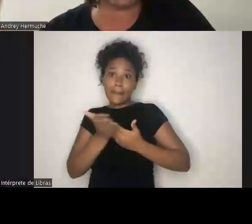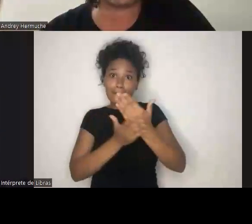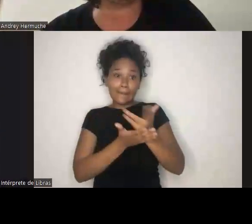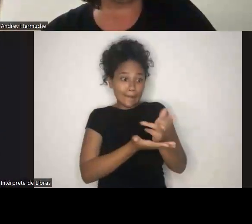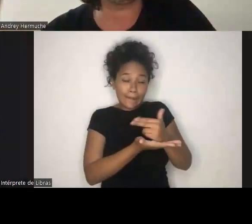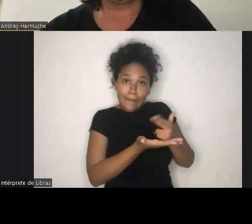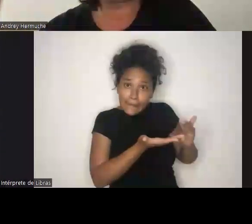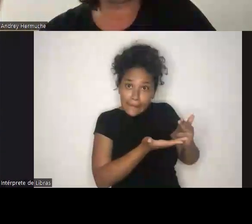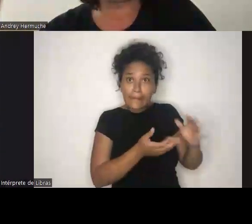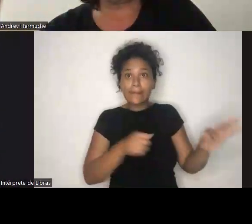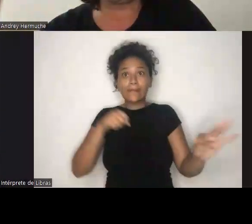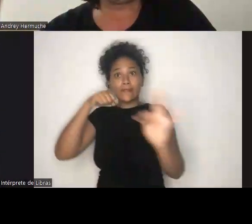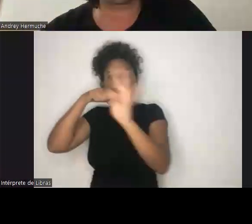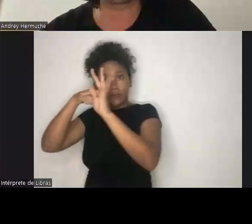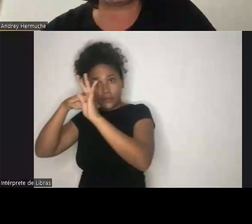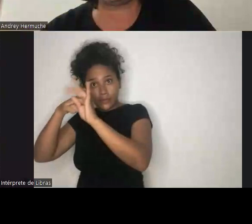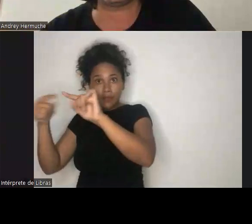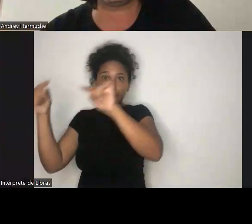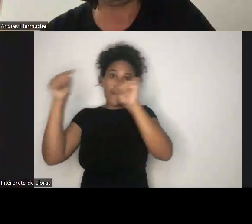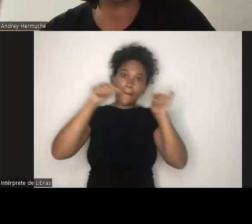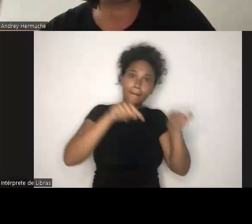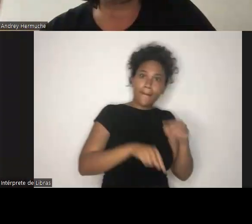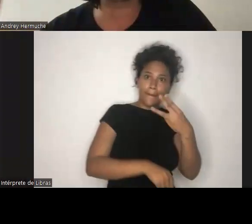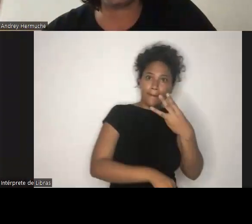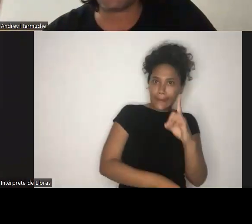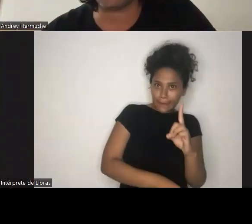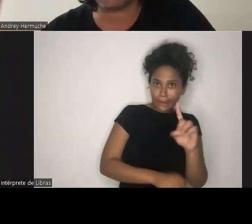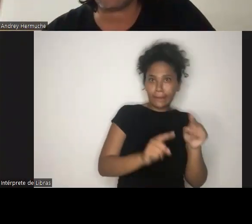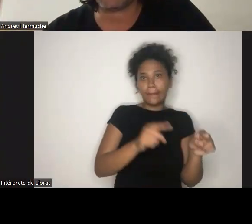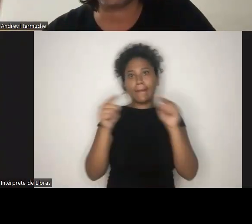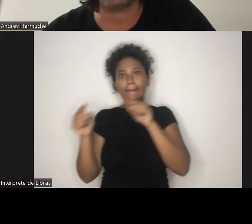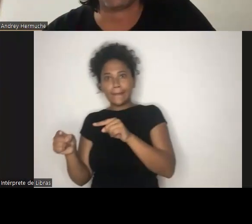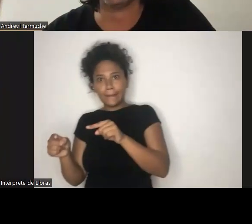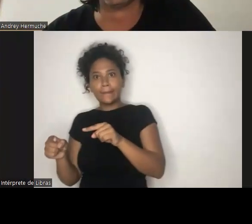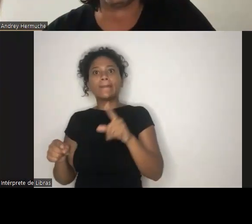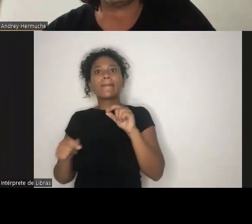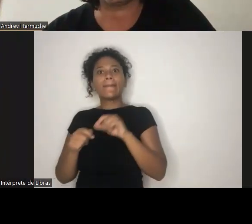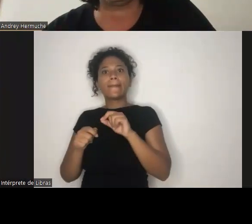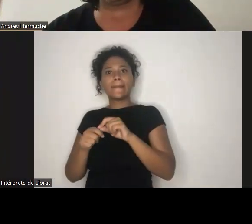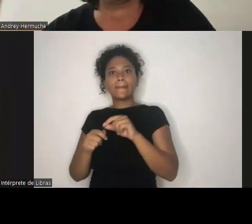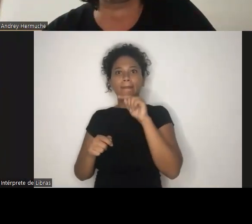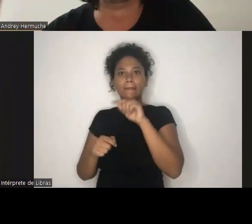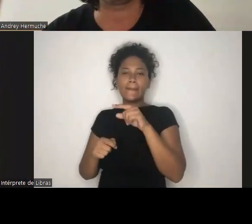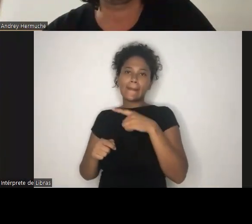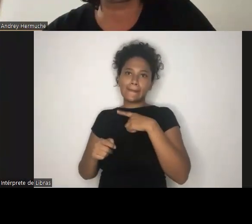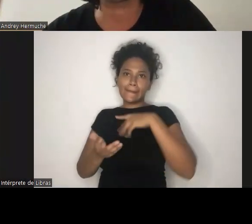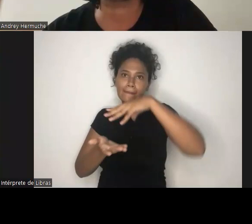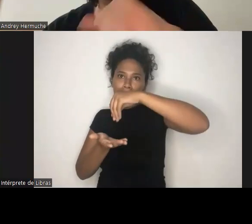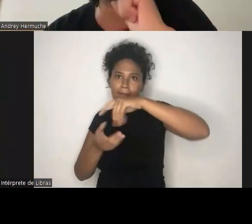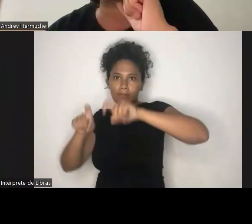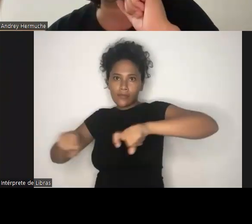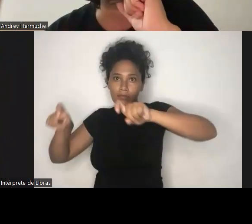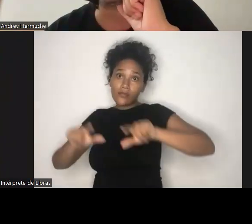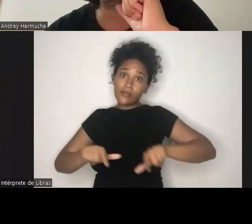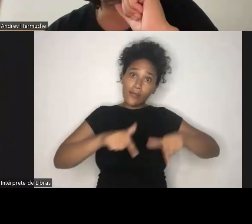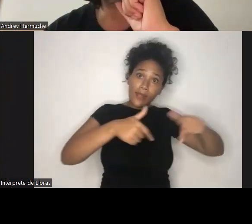um desenho técnico foi para um 3D depois um render aqui um render aquele execução e aqui